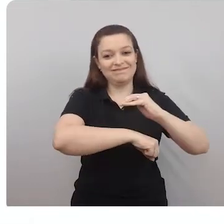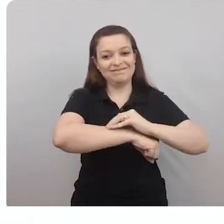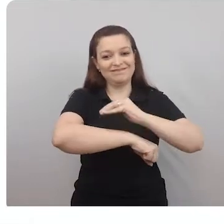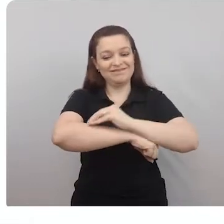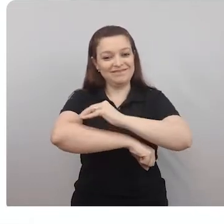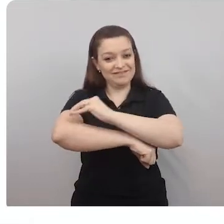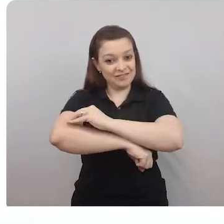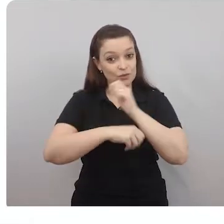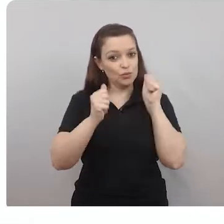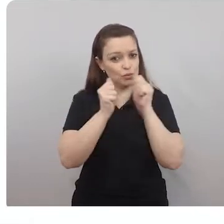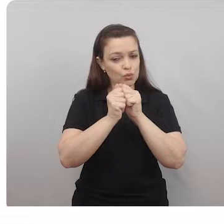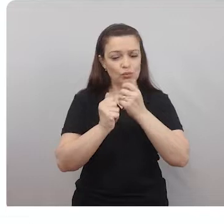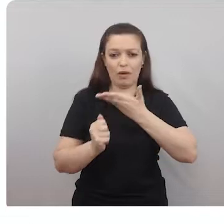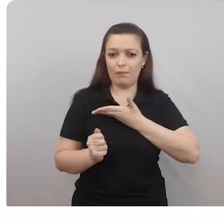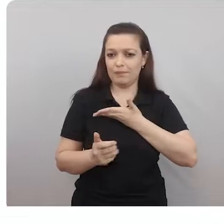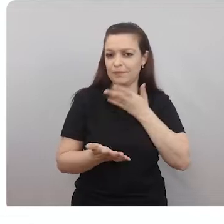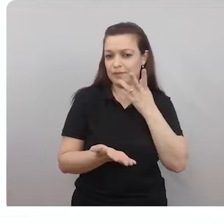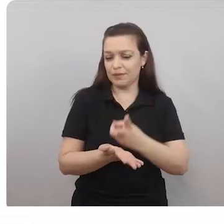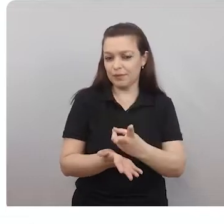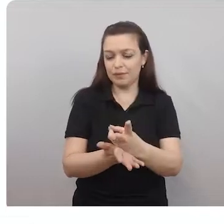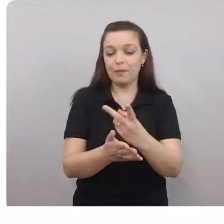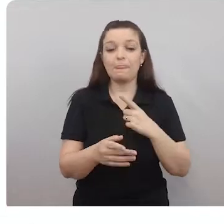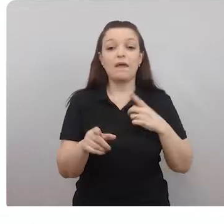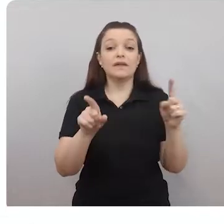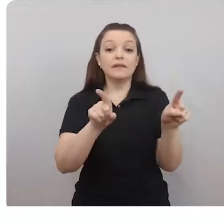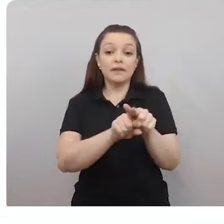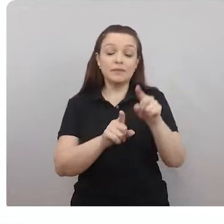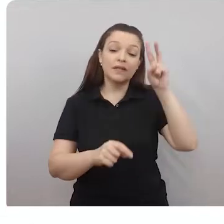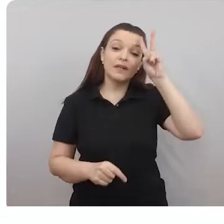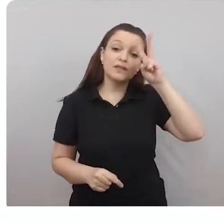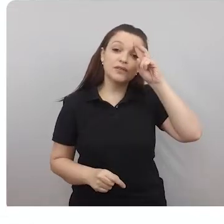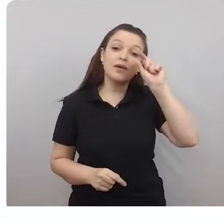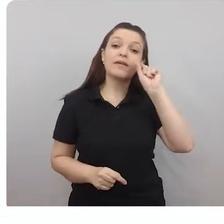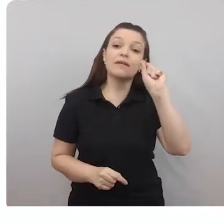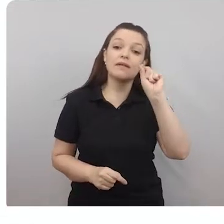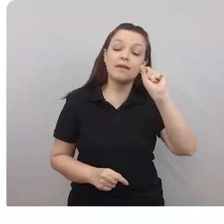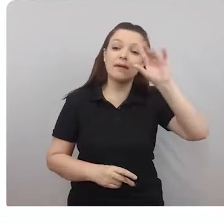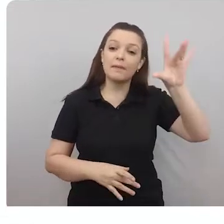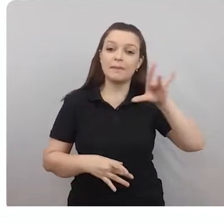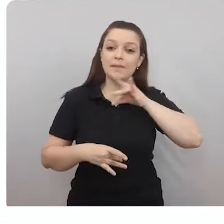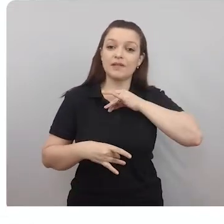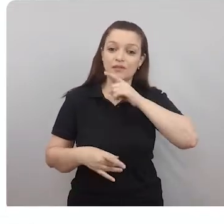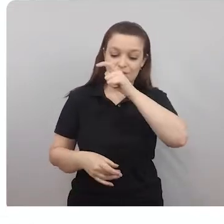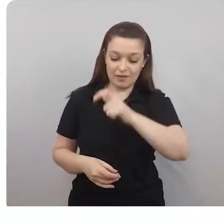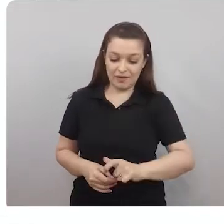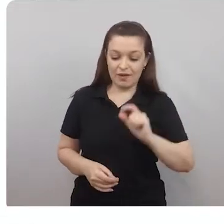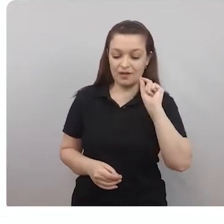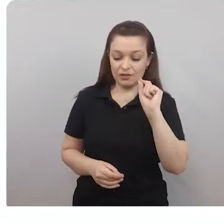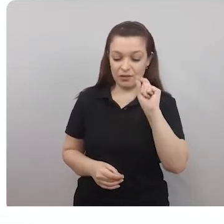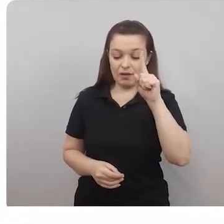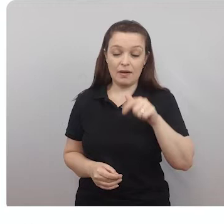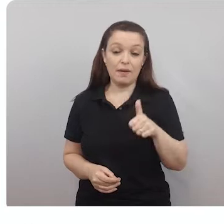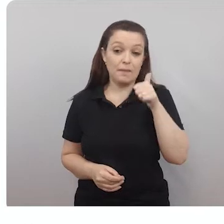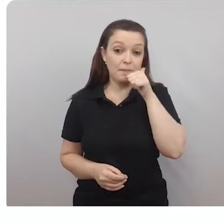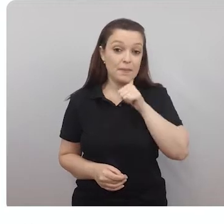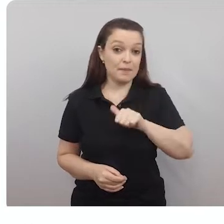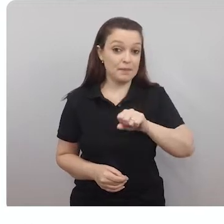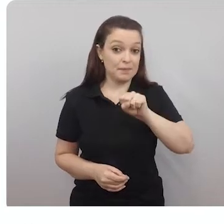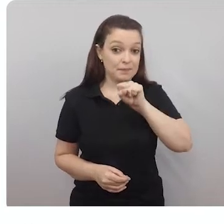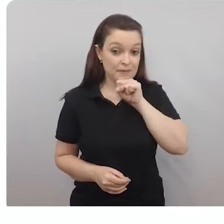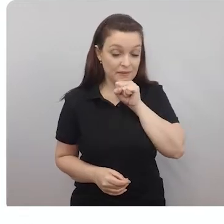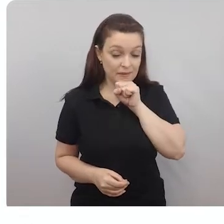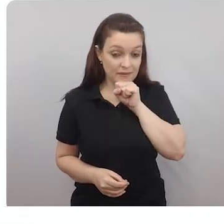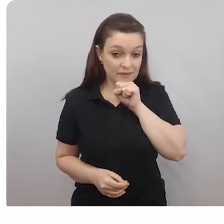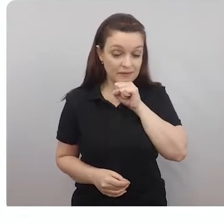sapo. Na história do Armandinho também aparece o personagem aqui representado pela